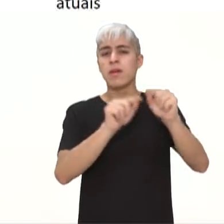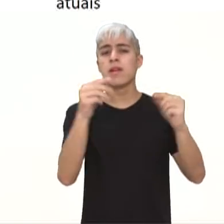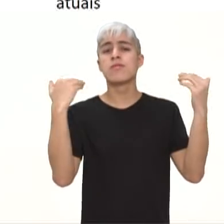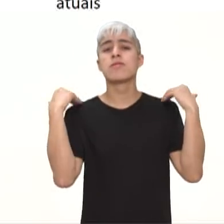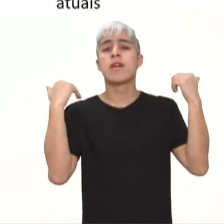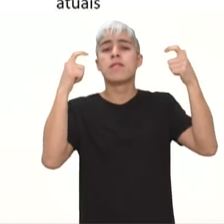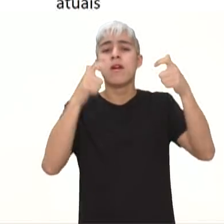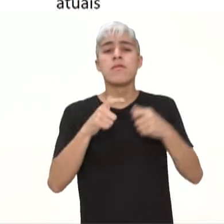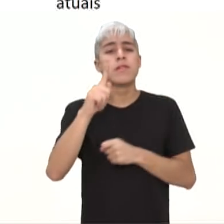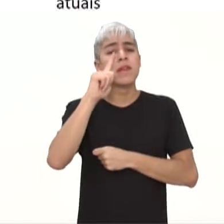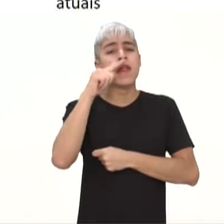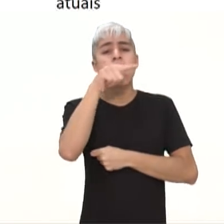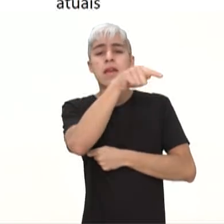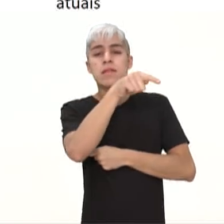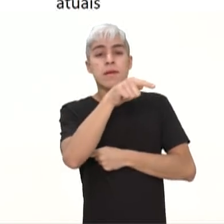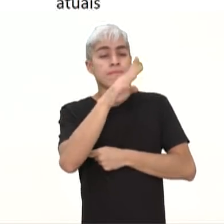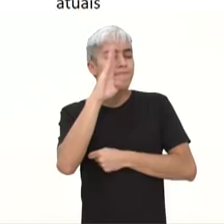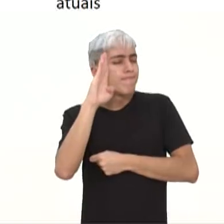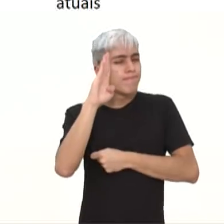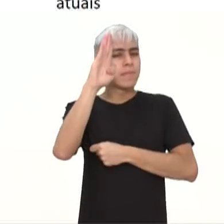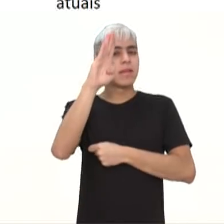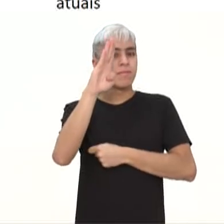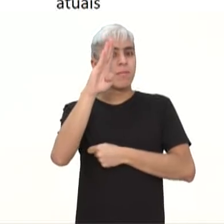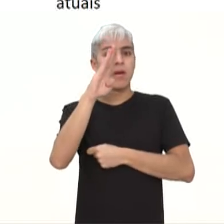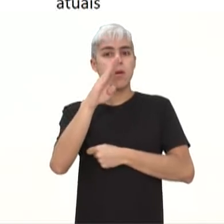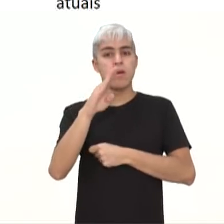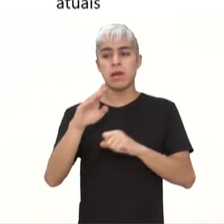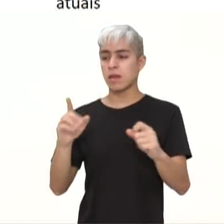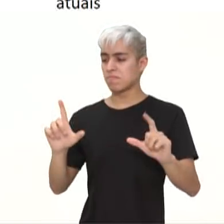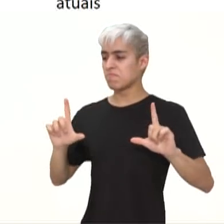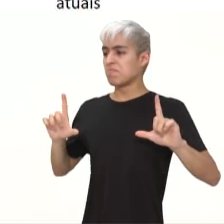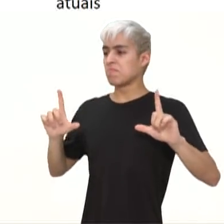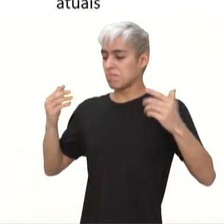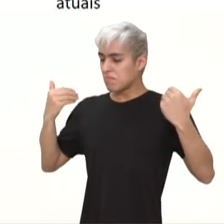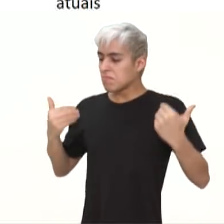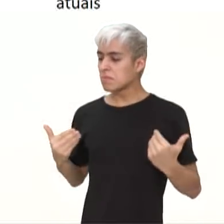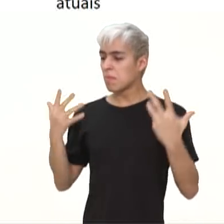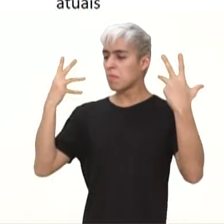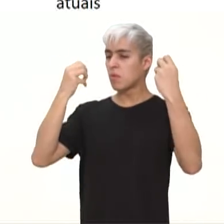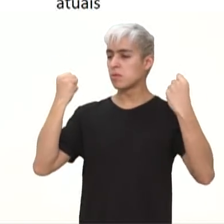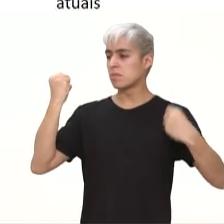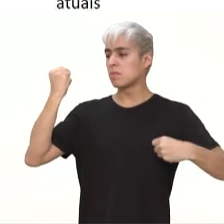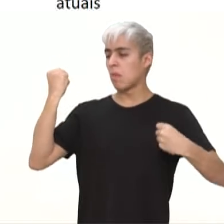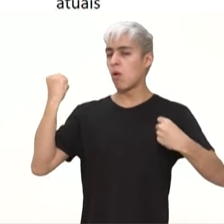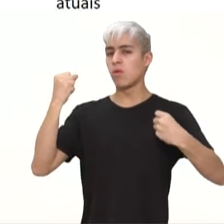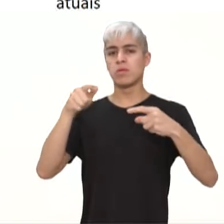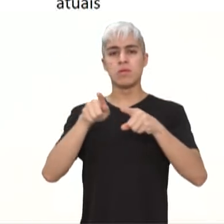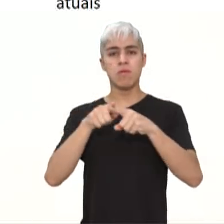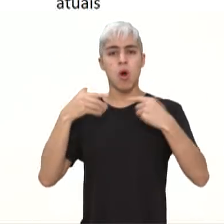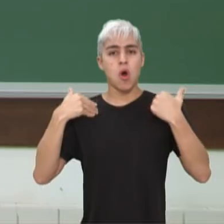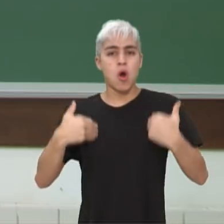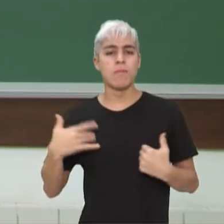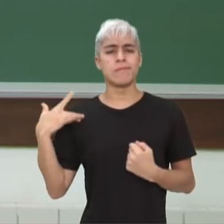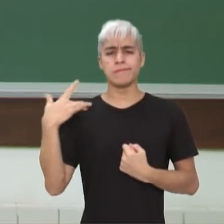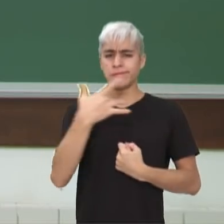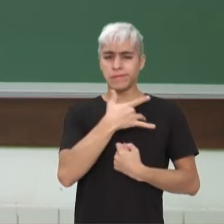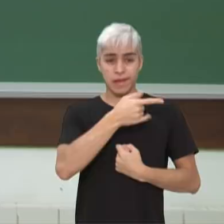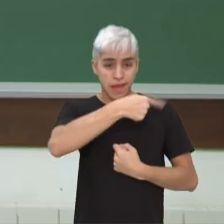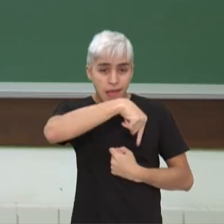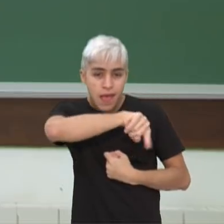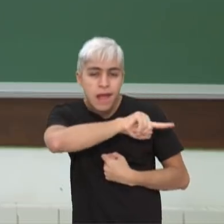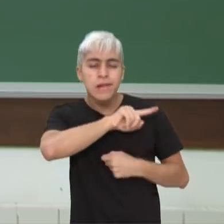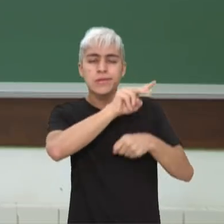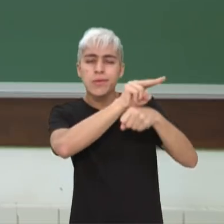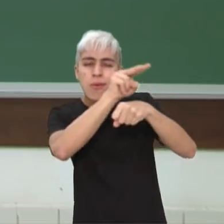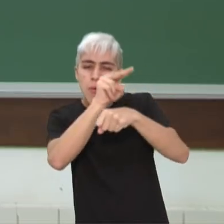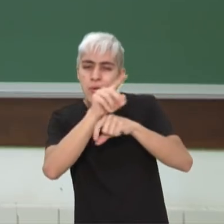onde o foco ali principalmente era a aparência do seu corpo, ter um corpo belo, ter um corpo bonito, ter um corpo saudável. Então eles tinham bastante